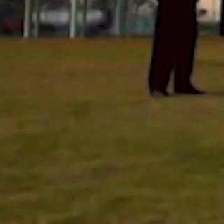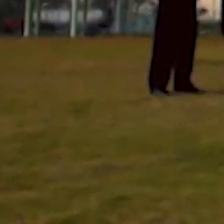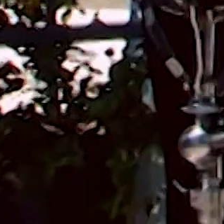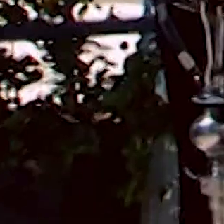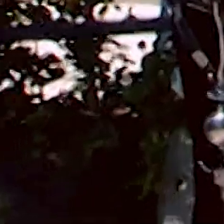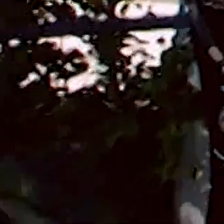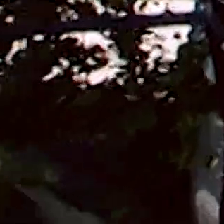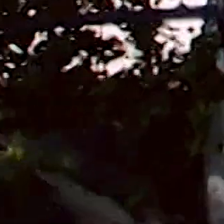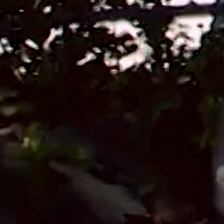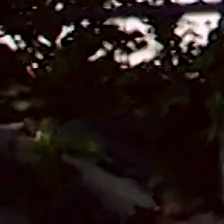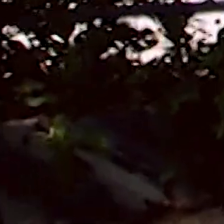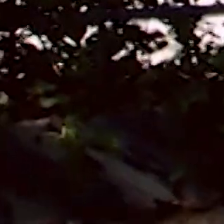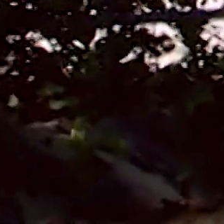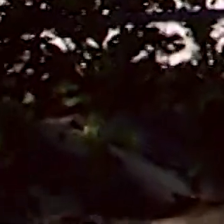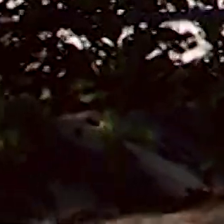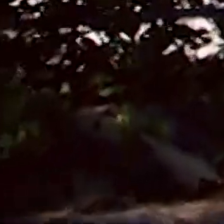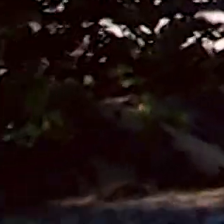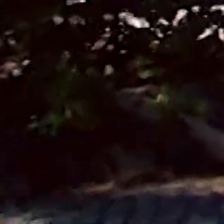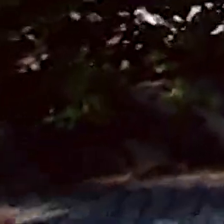Deus paulista,